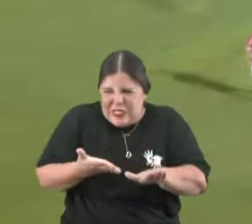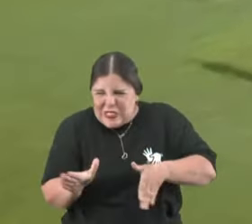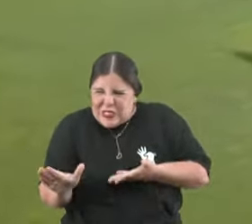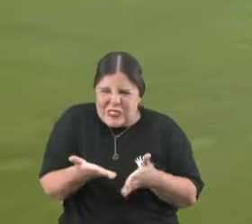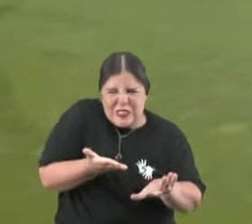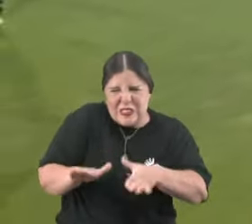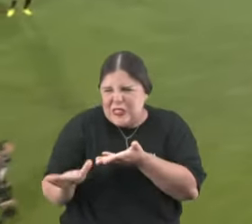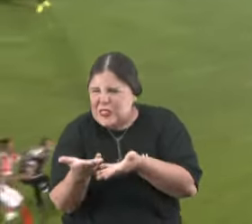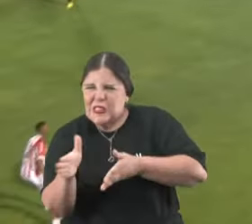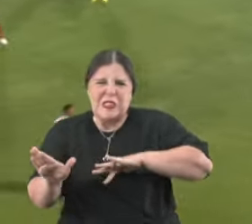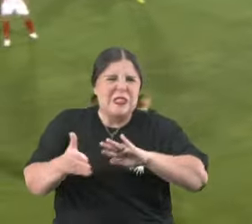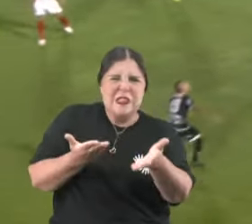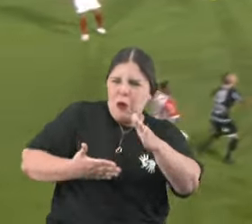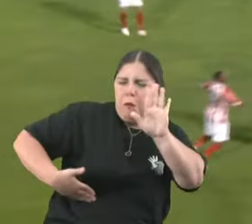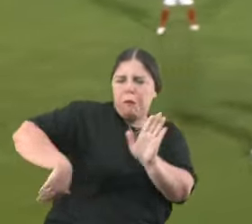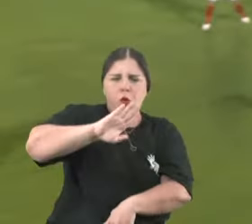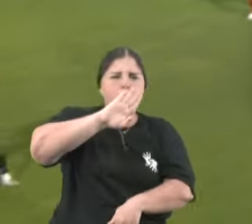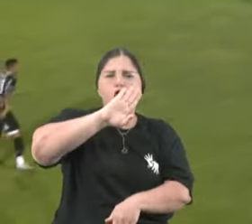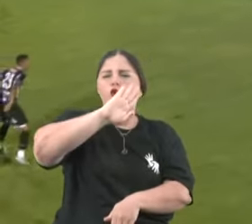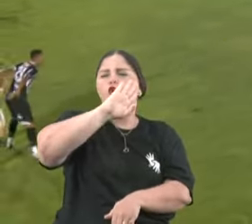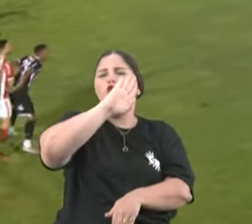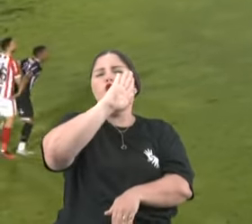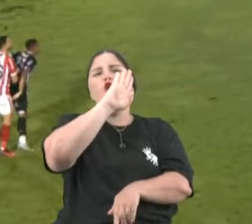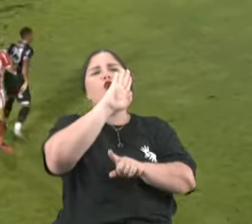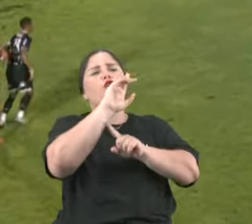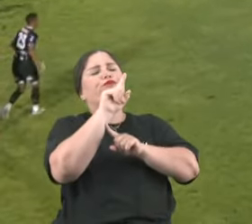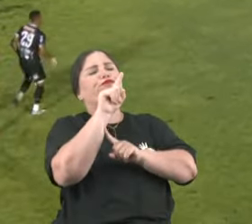ele tentou o passe, ficou difícil pro Flávio.